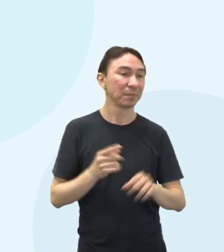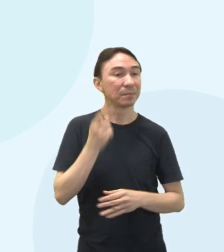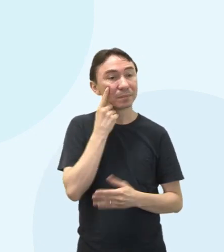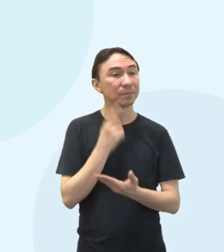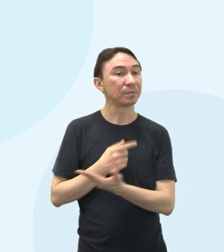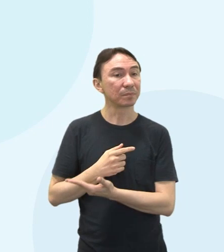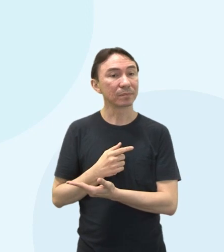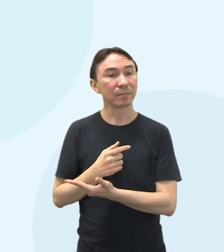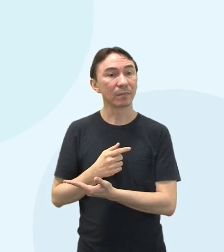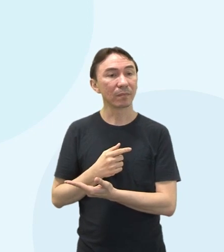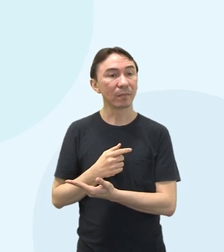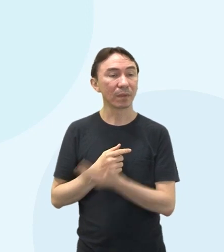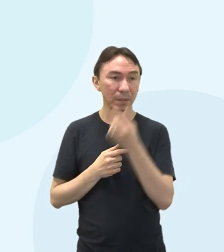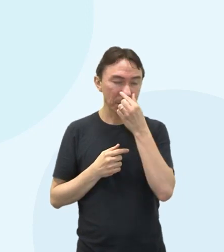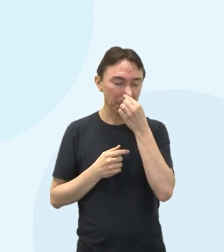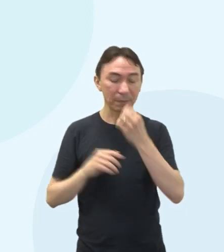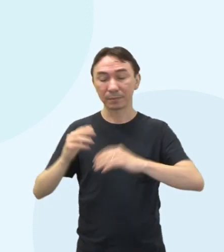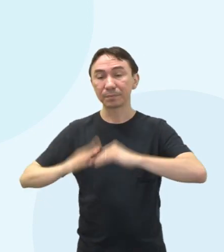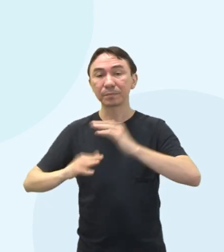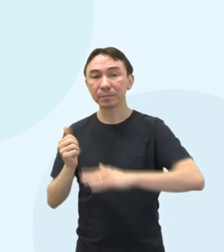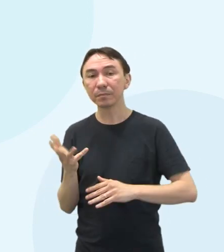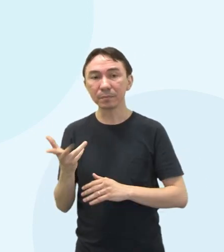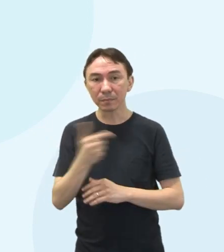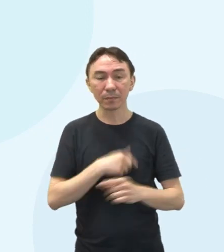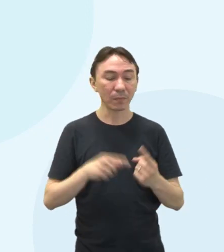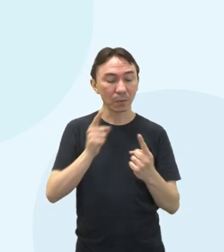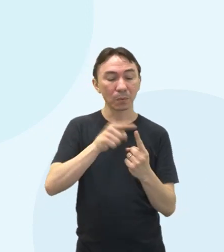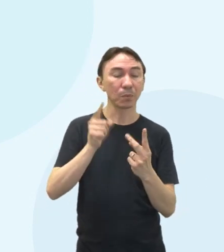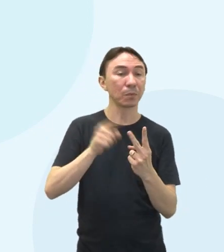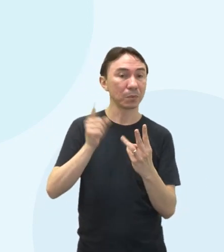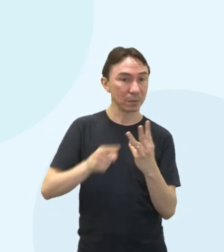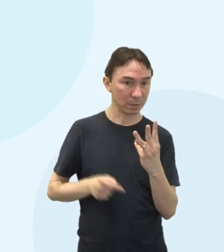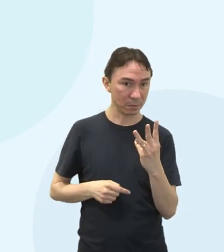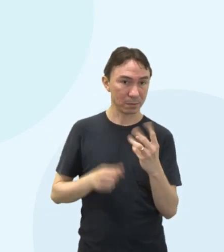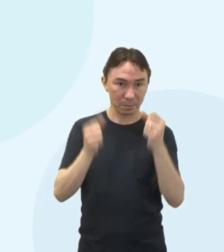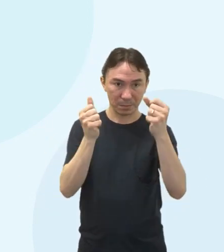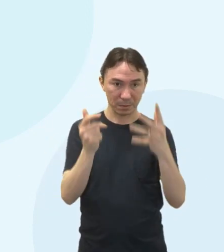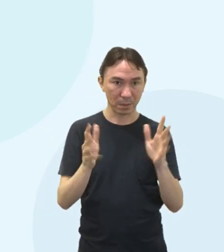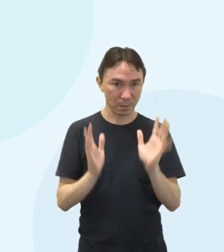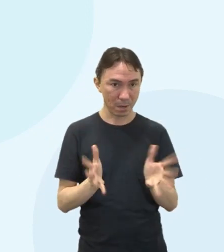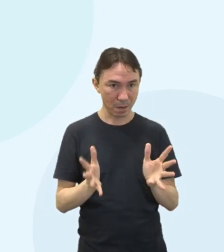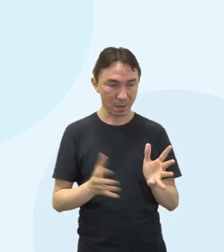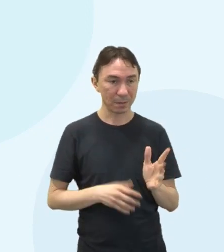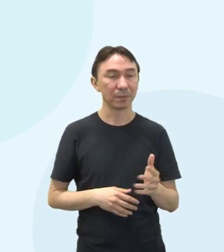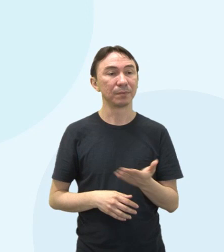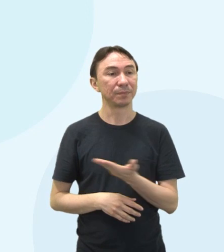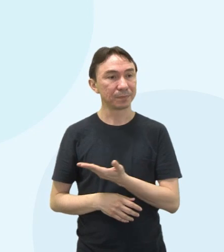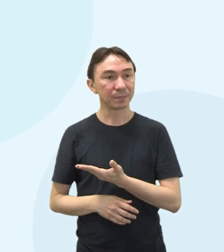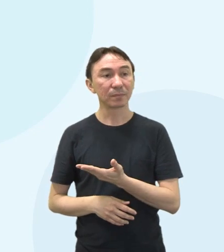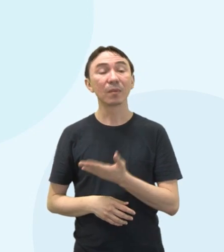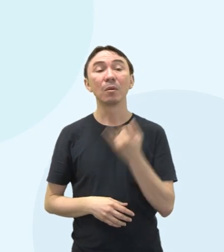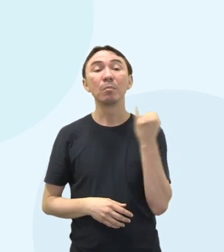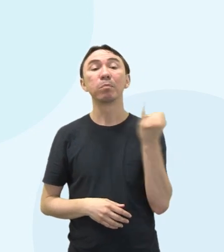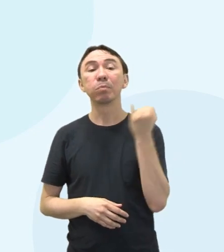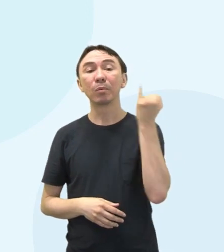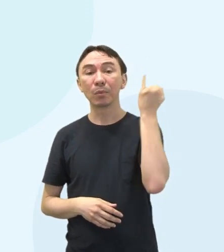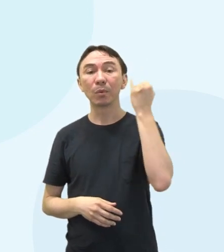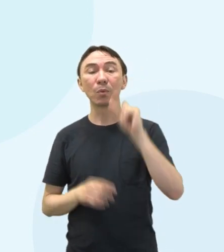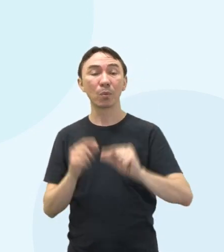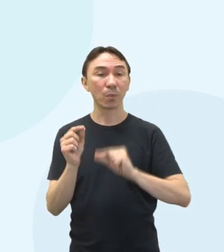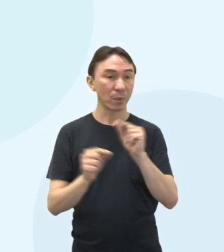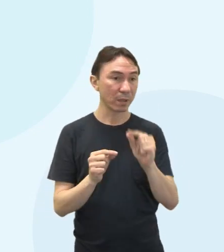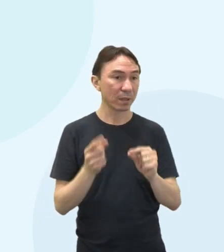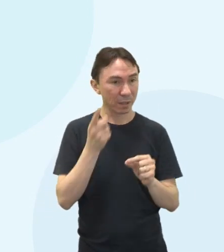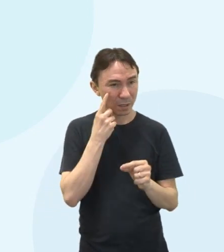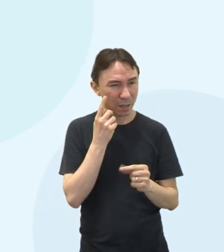três habilidades destacadas pelo o Rafael então é importante aqui é sempre ficar nós lá nós